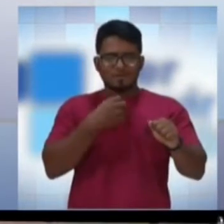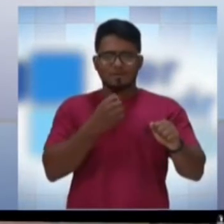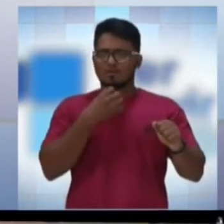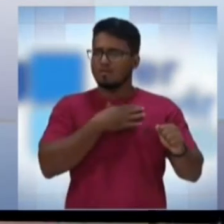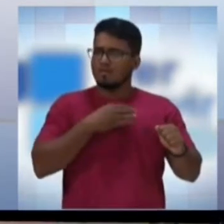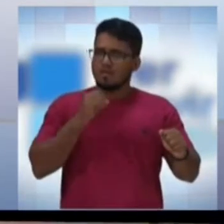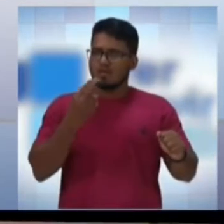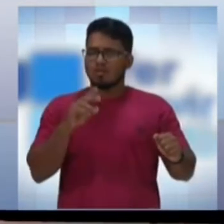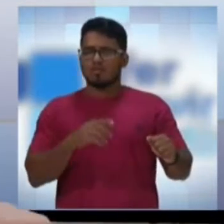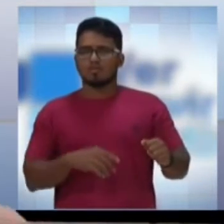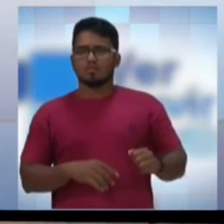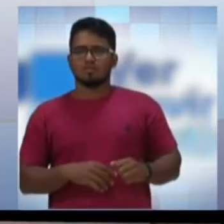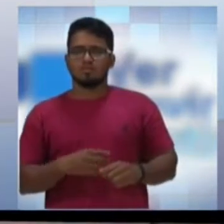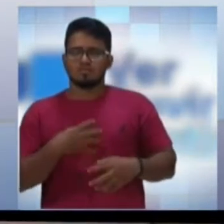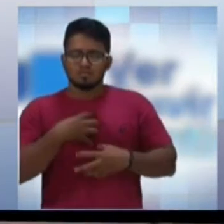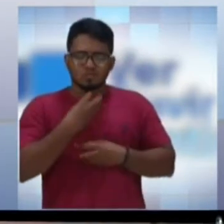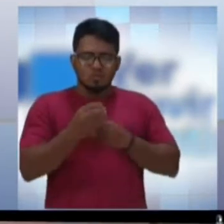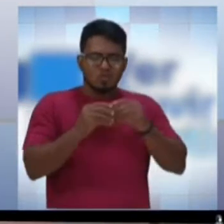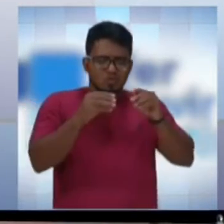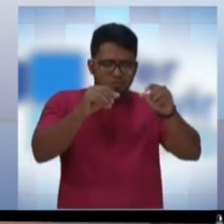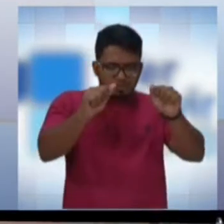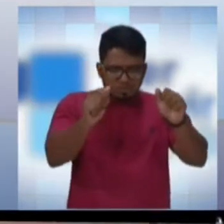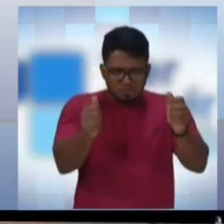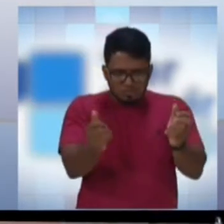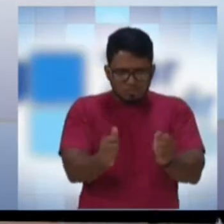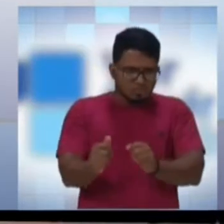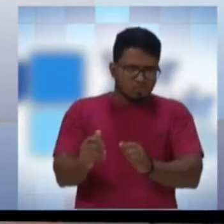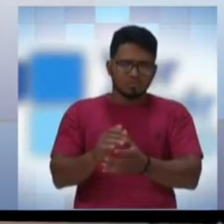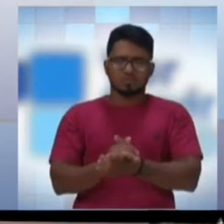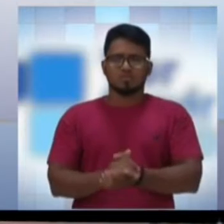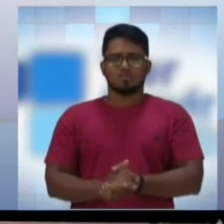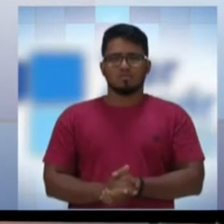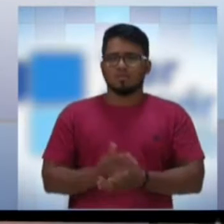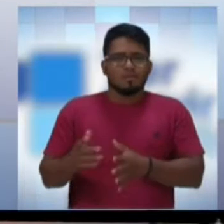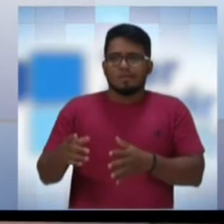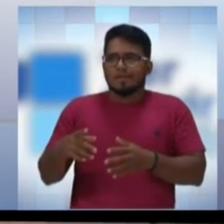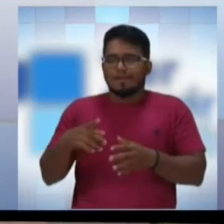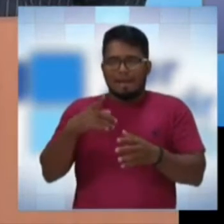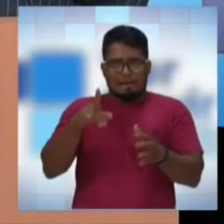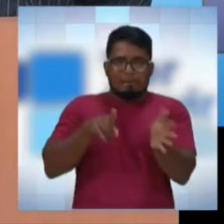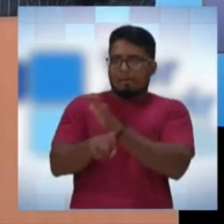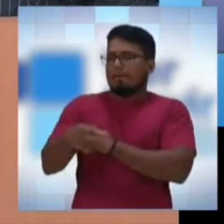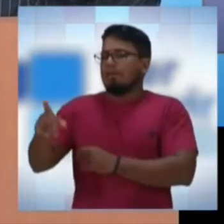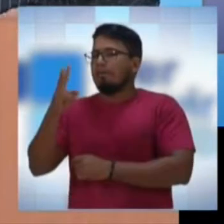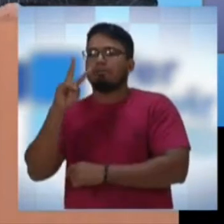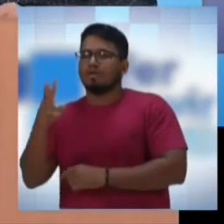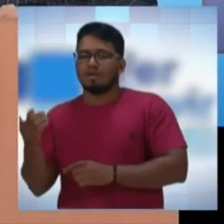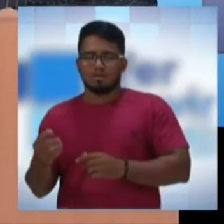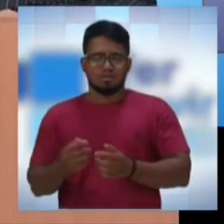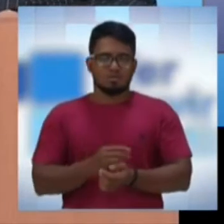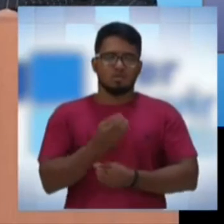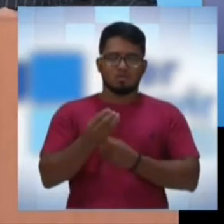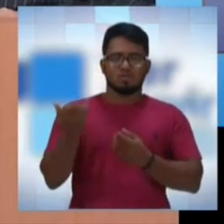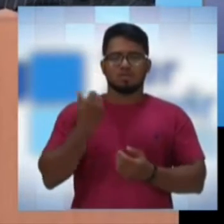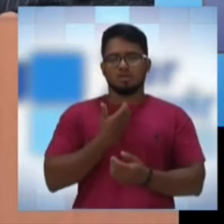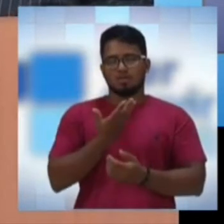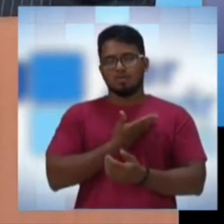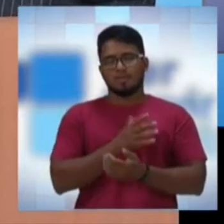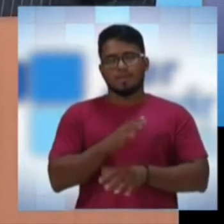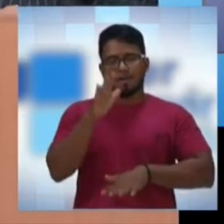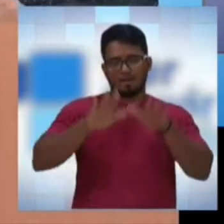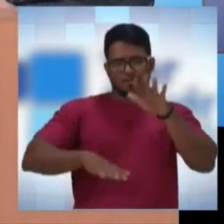eu... Pra eu sentir como é o modelo, essas coisas. Aí eu já não gosto, eu fico um pouco irritada. Como diz um amigo